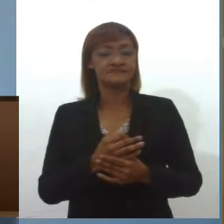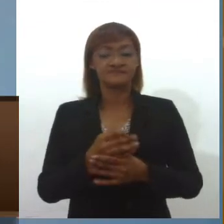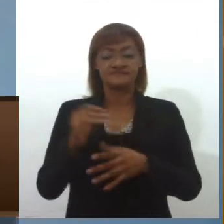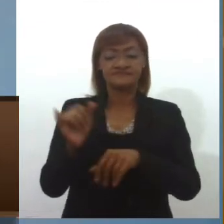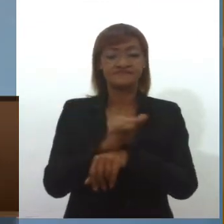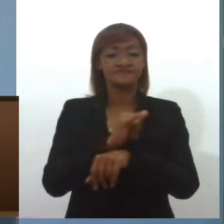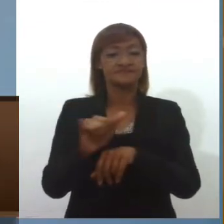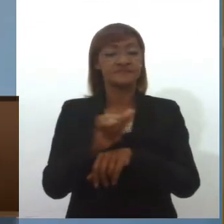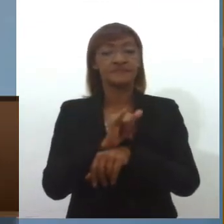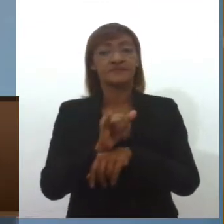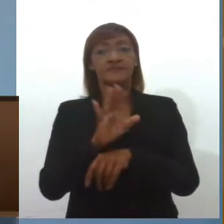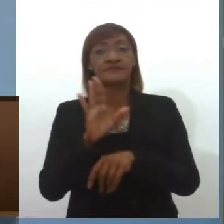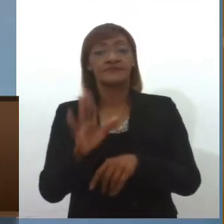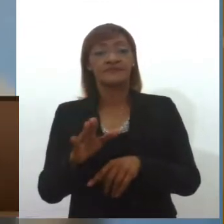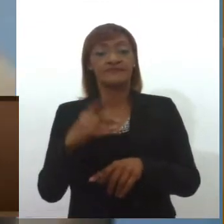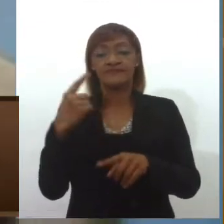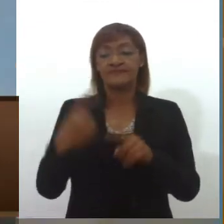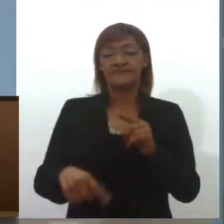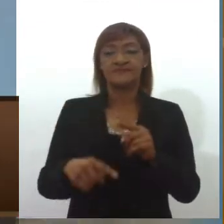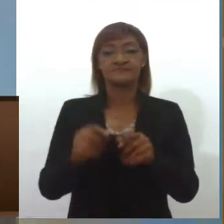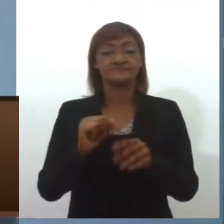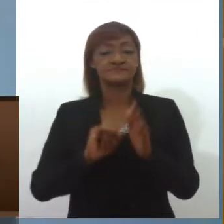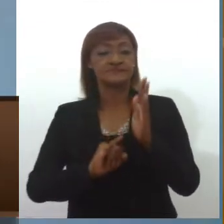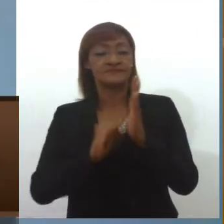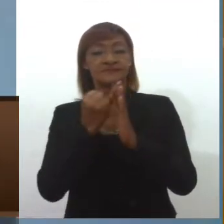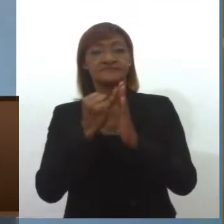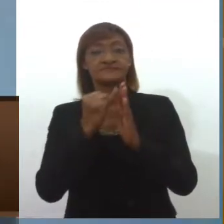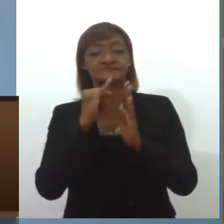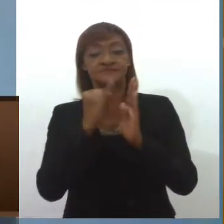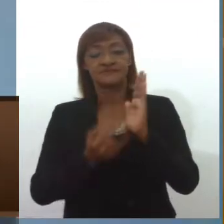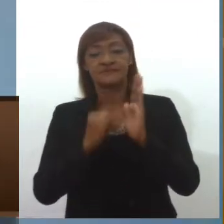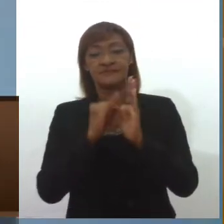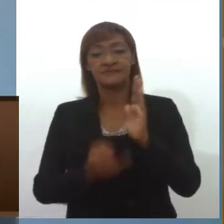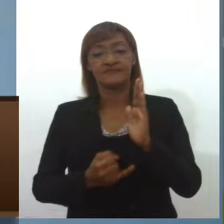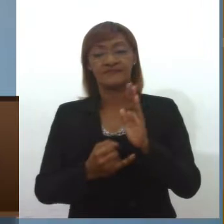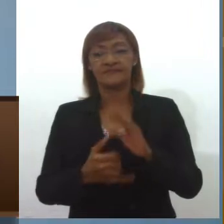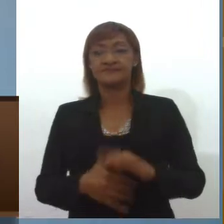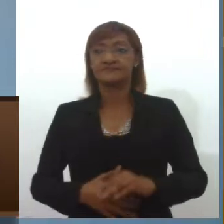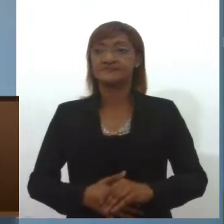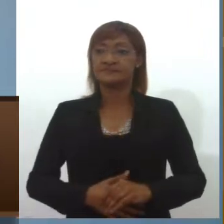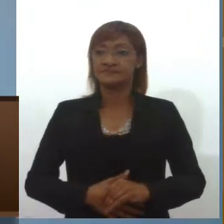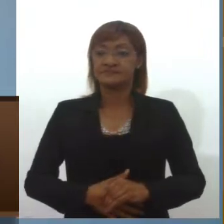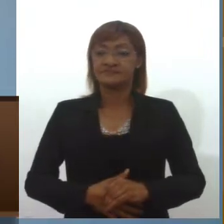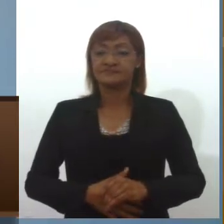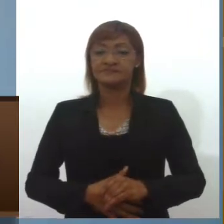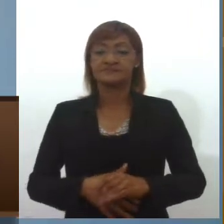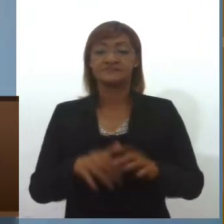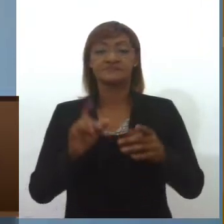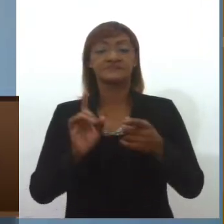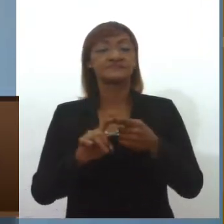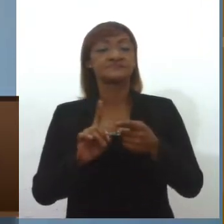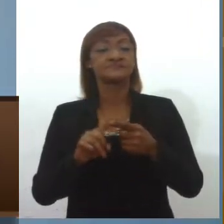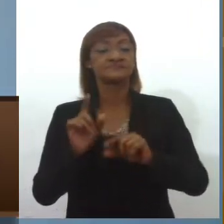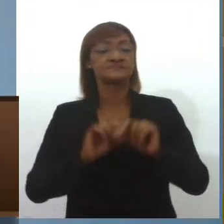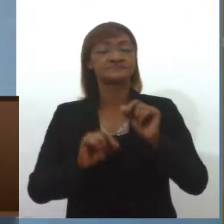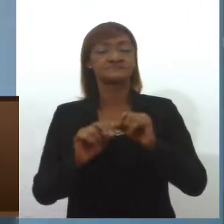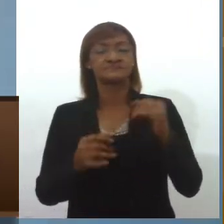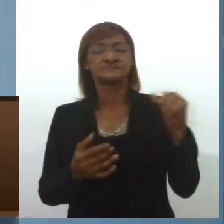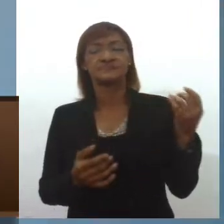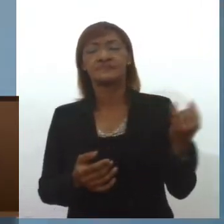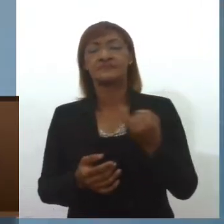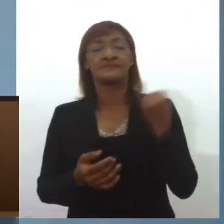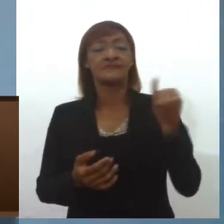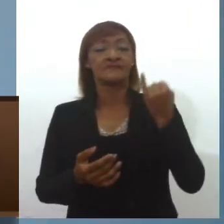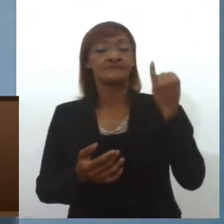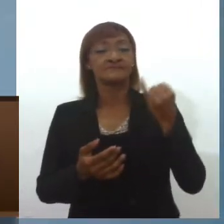usual de combate à inflação, que é elevar os juros. E aí entra também um outro aspecto importante, principalmente aqui no